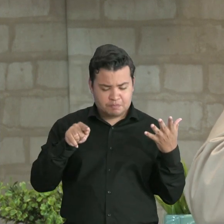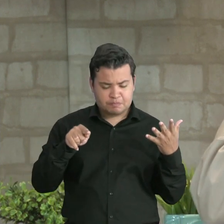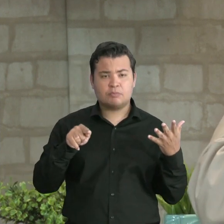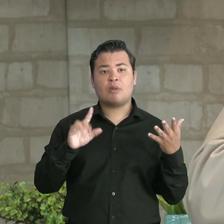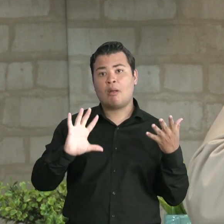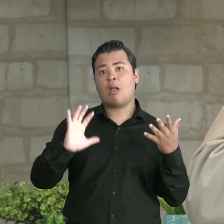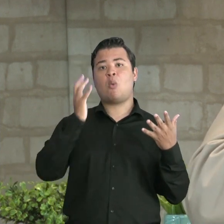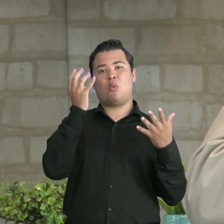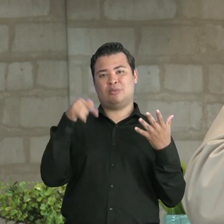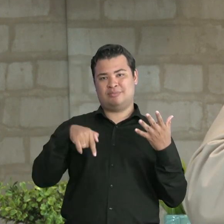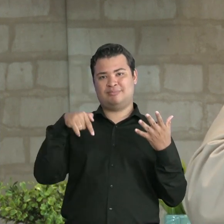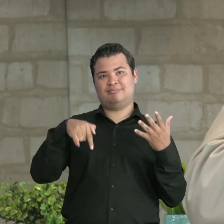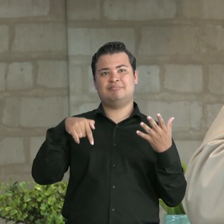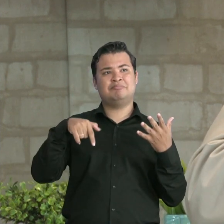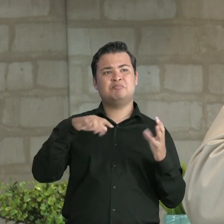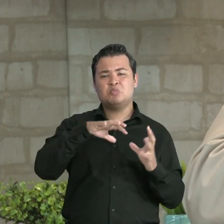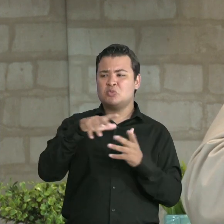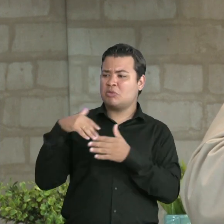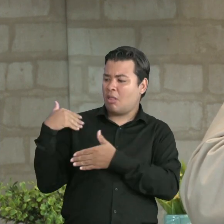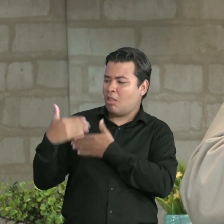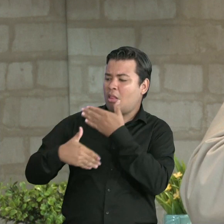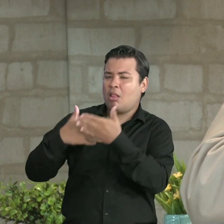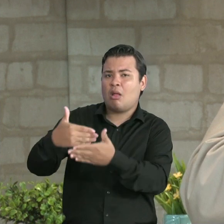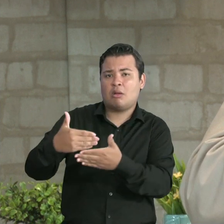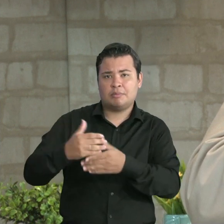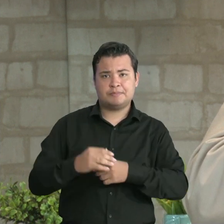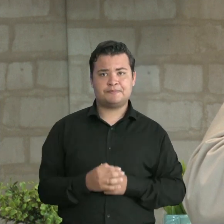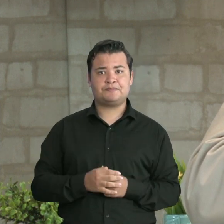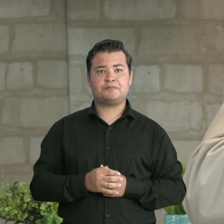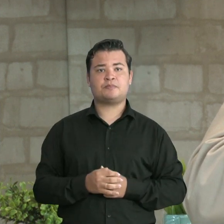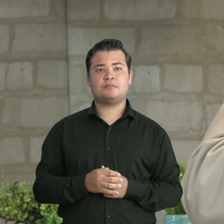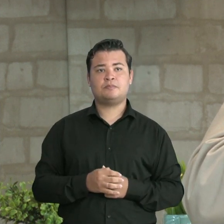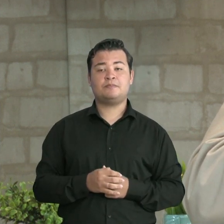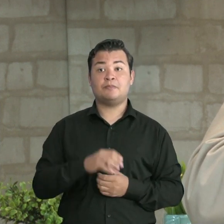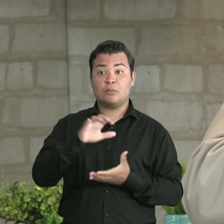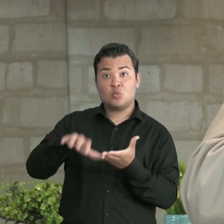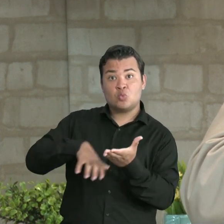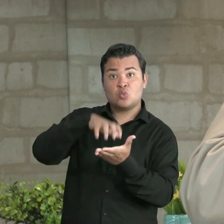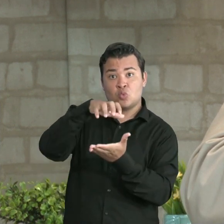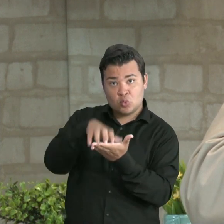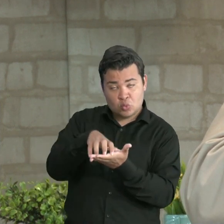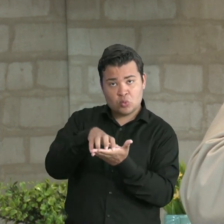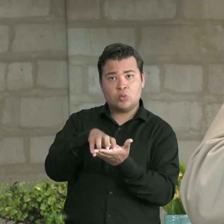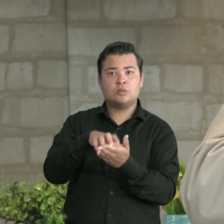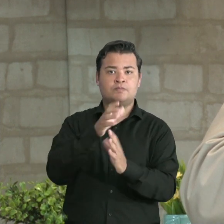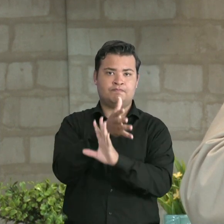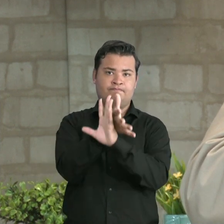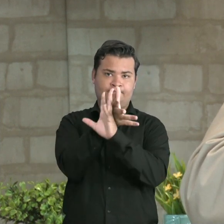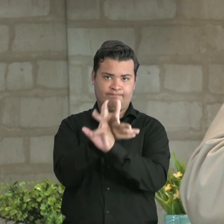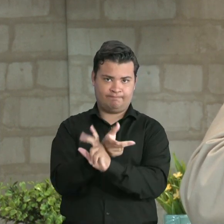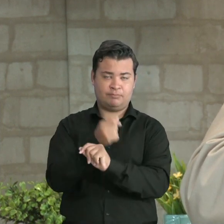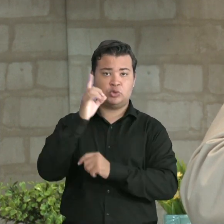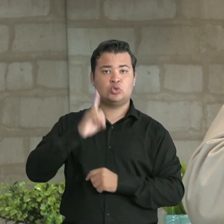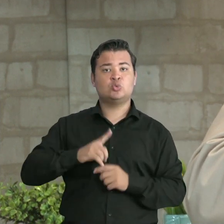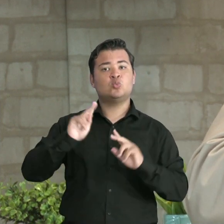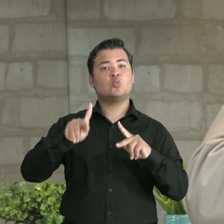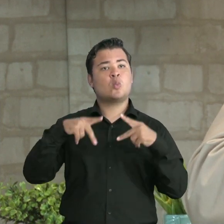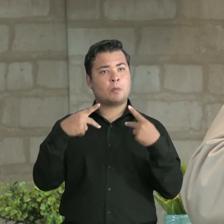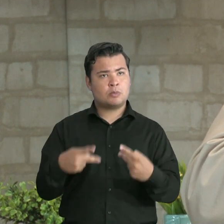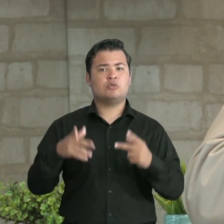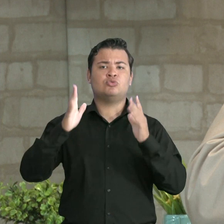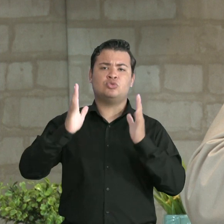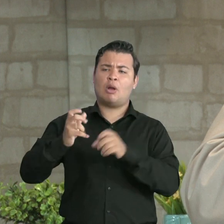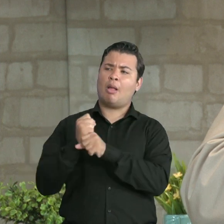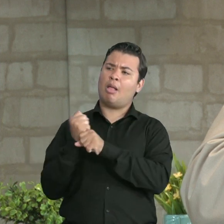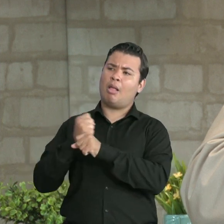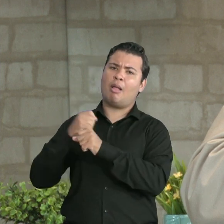surgido no mundo nessas últimas décadas. O Núcleo Interdisciplinar em Direitos Humanos vem cumprindo já há